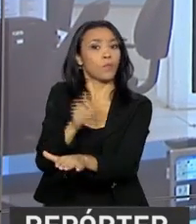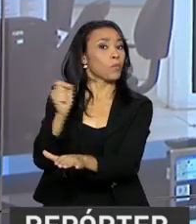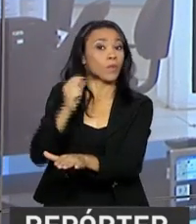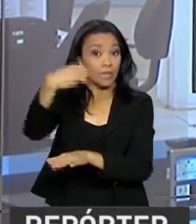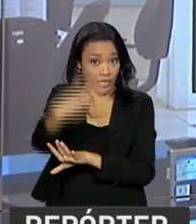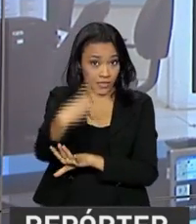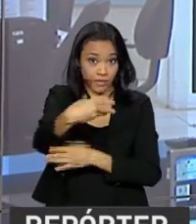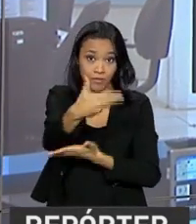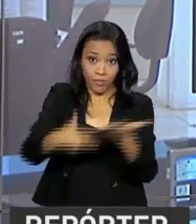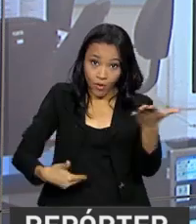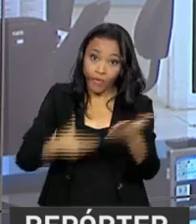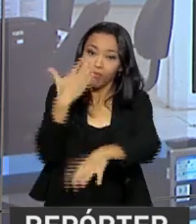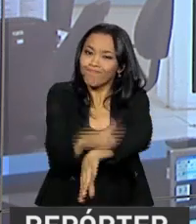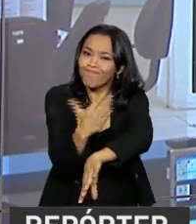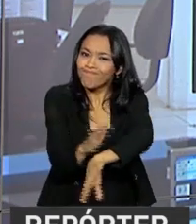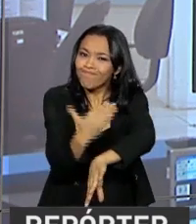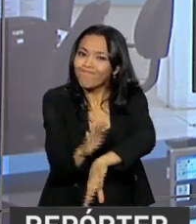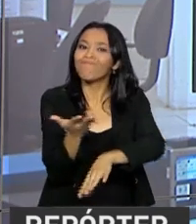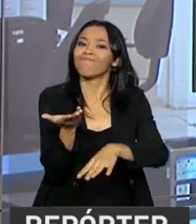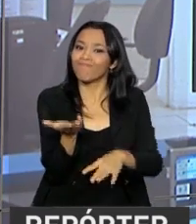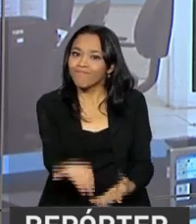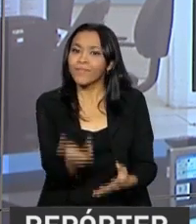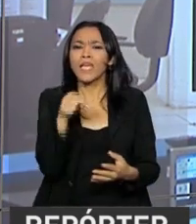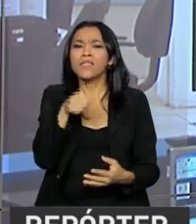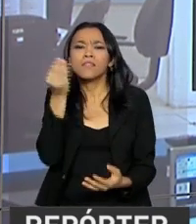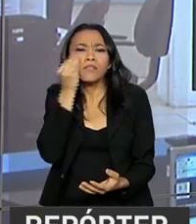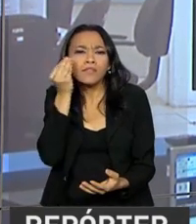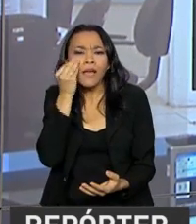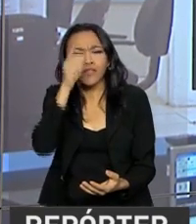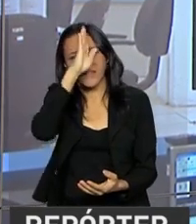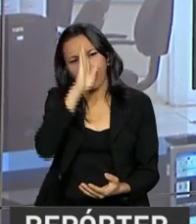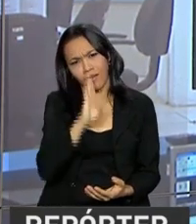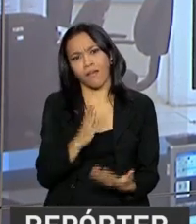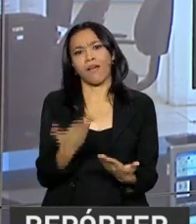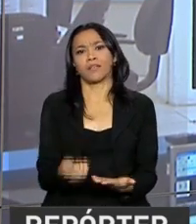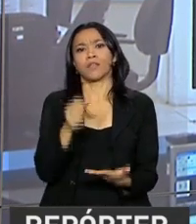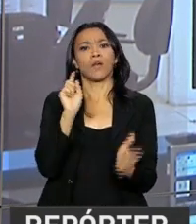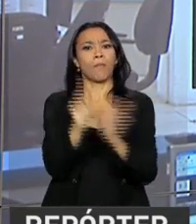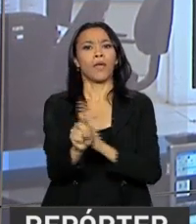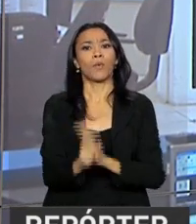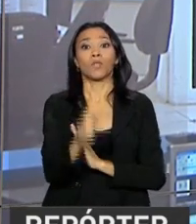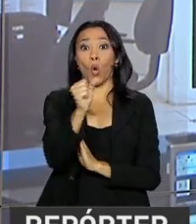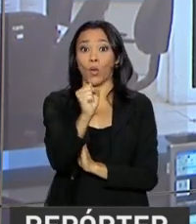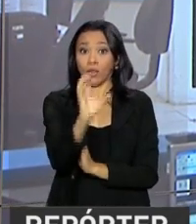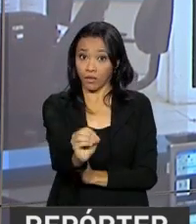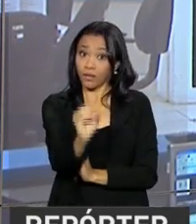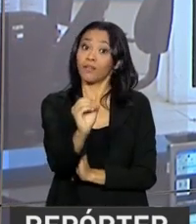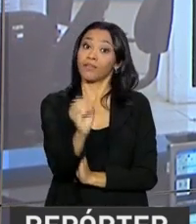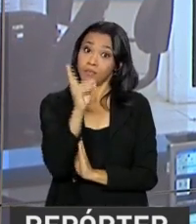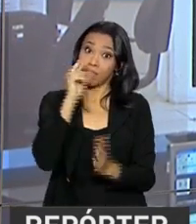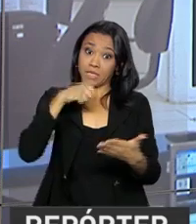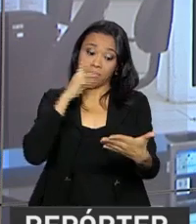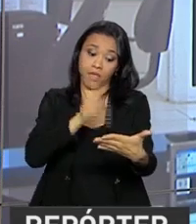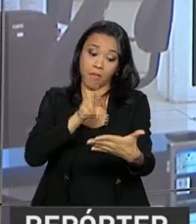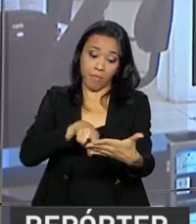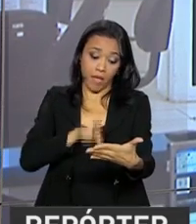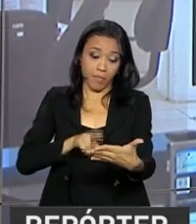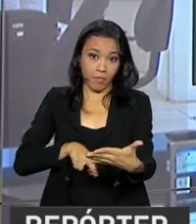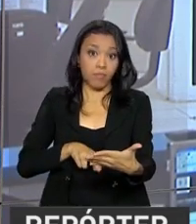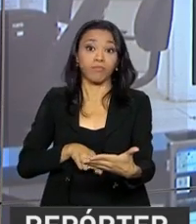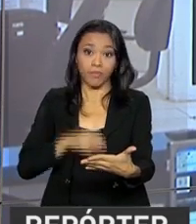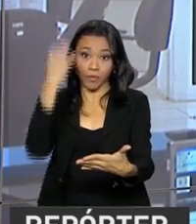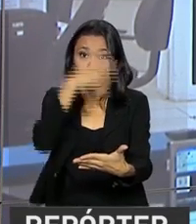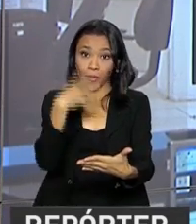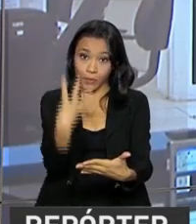terceiro simulado do programa Hora do Enem o teste é de graça e tem 80 questões que devem ser respondidas em até